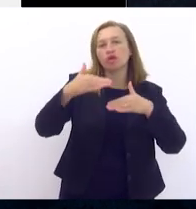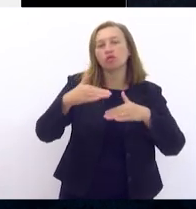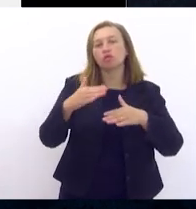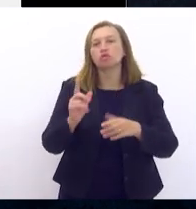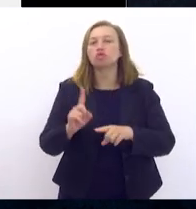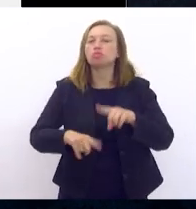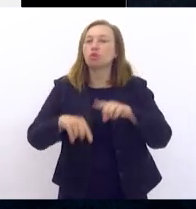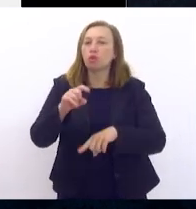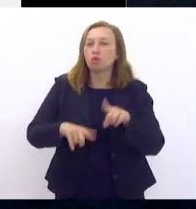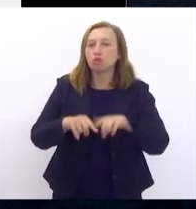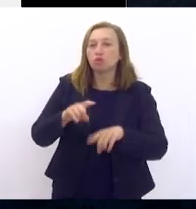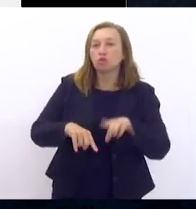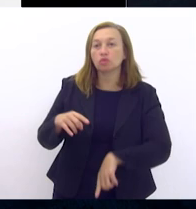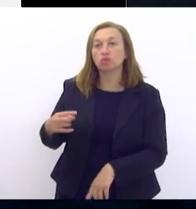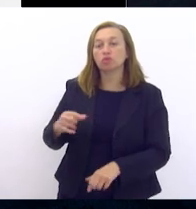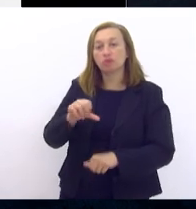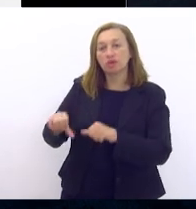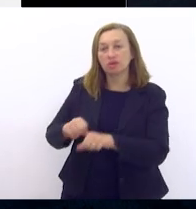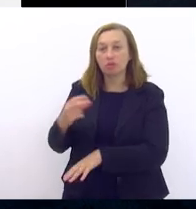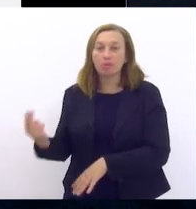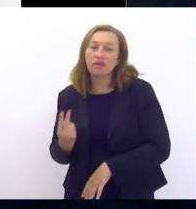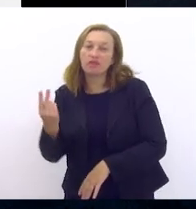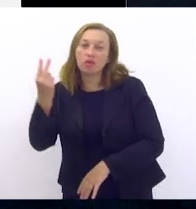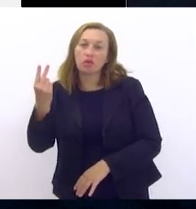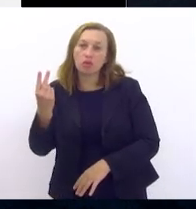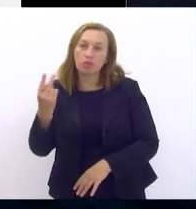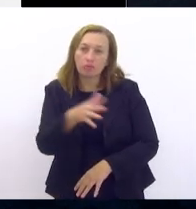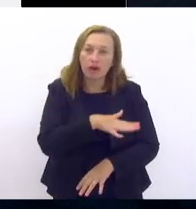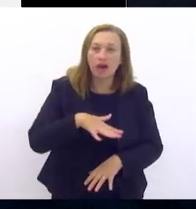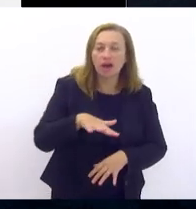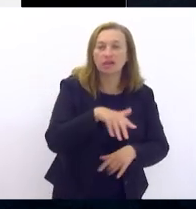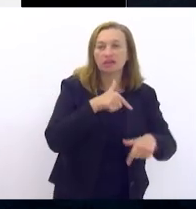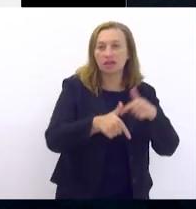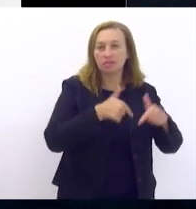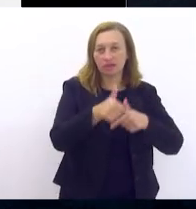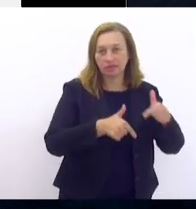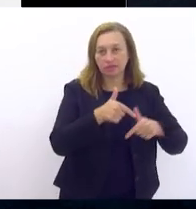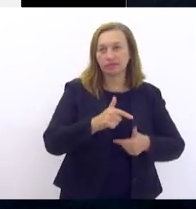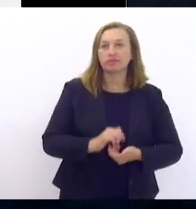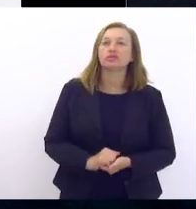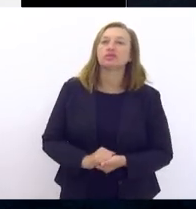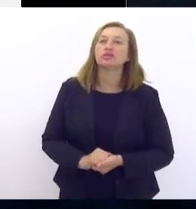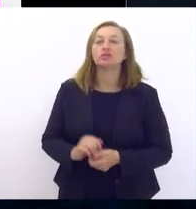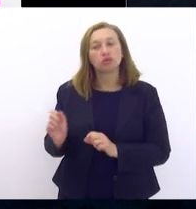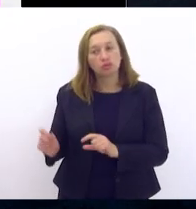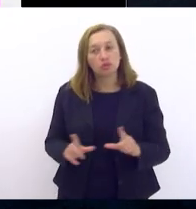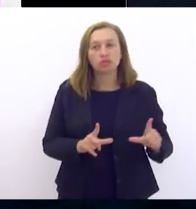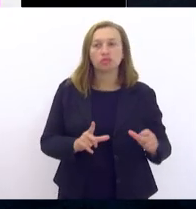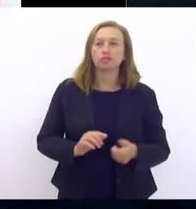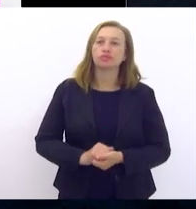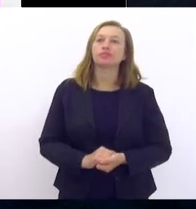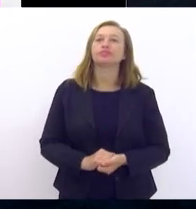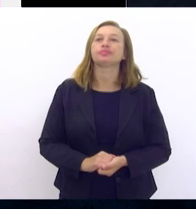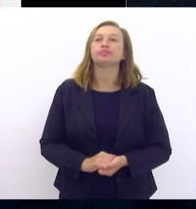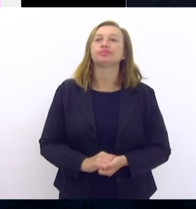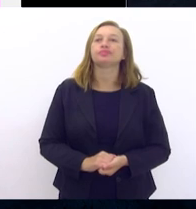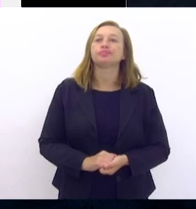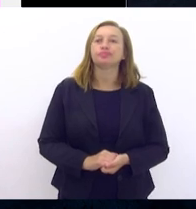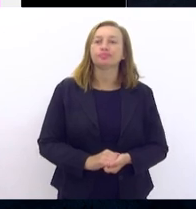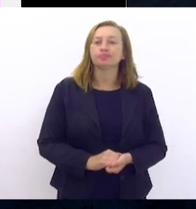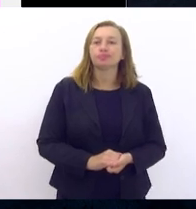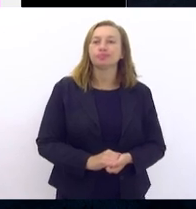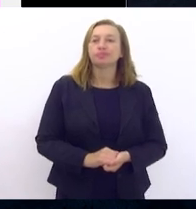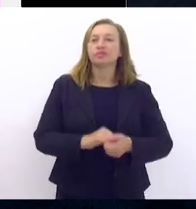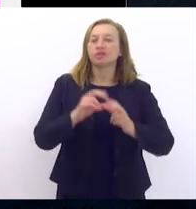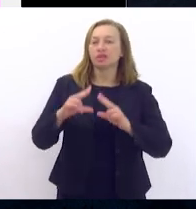para trazer valor de fato para o mercado e o próximo e